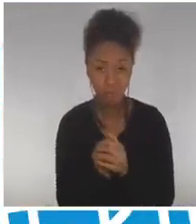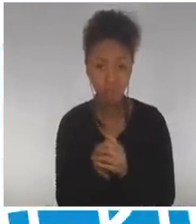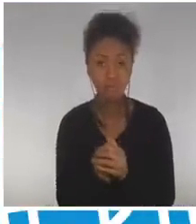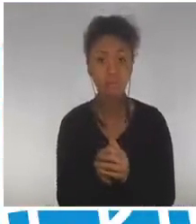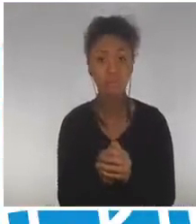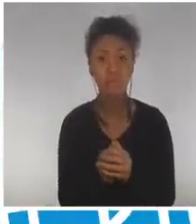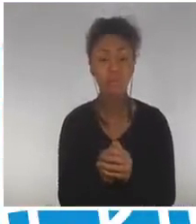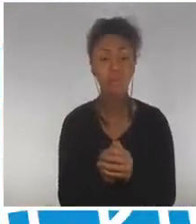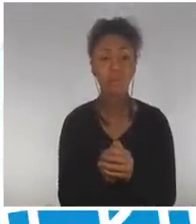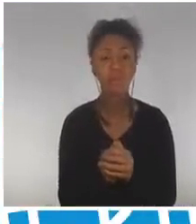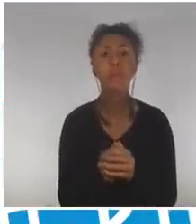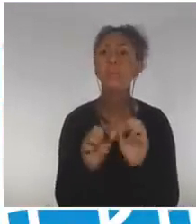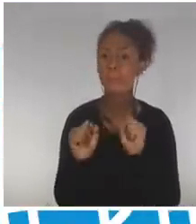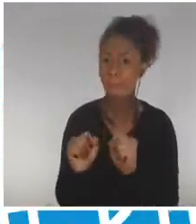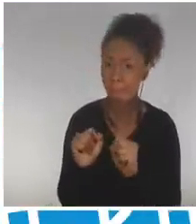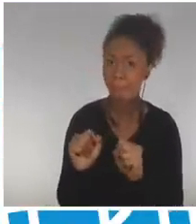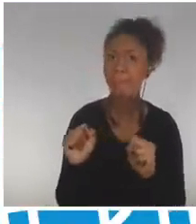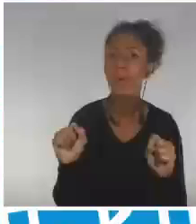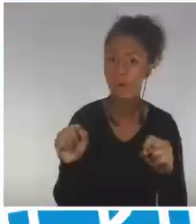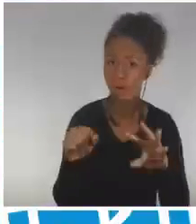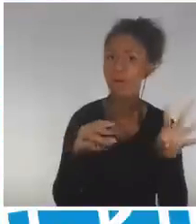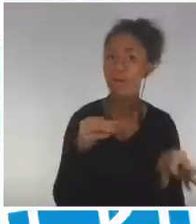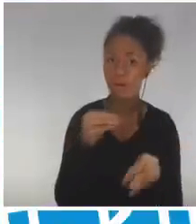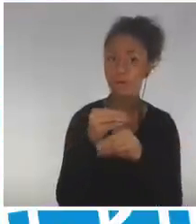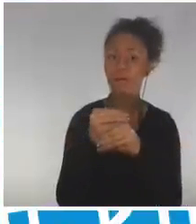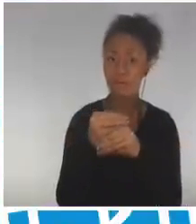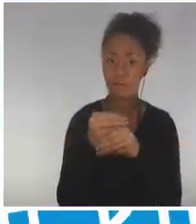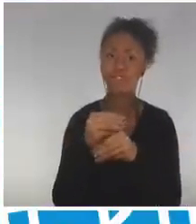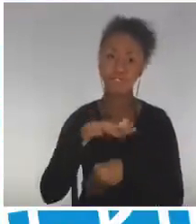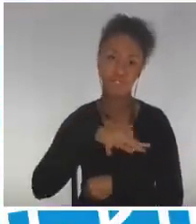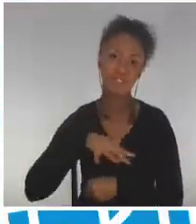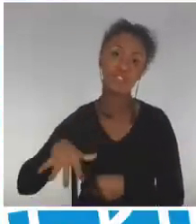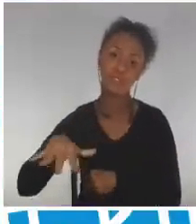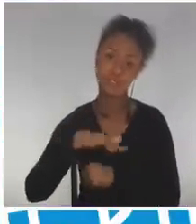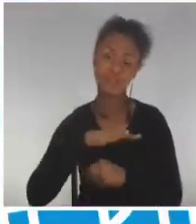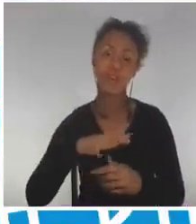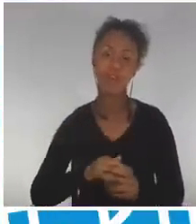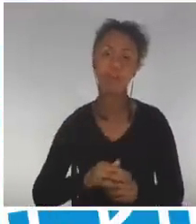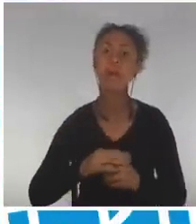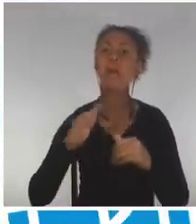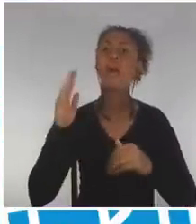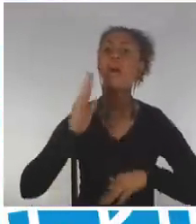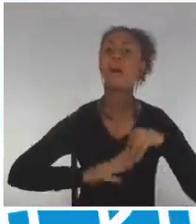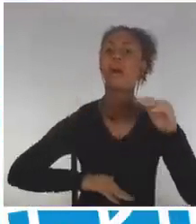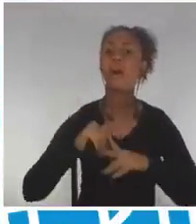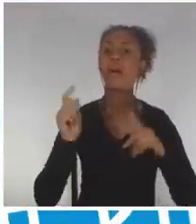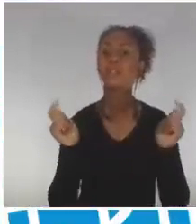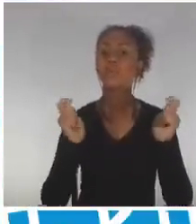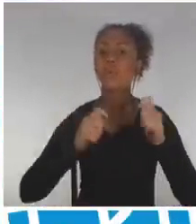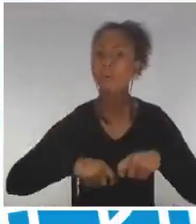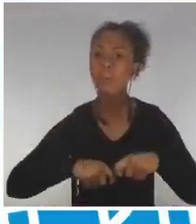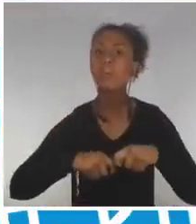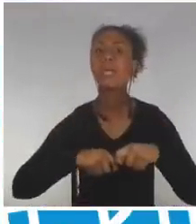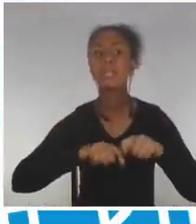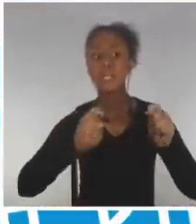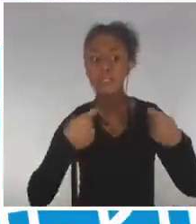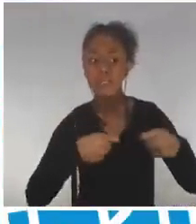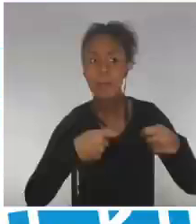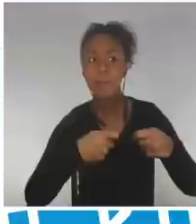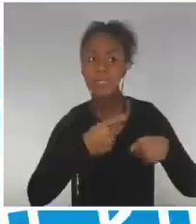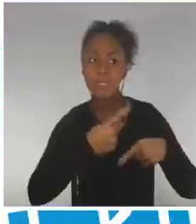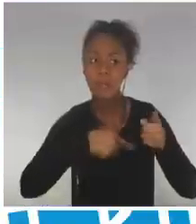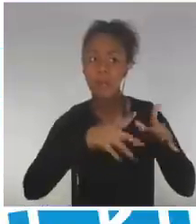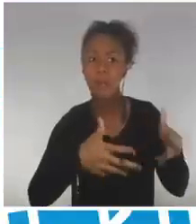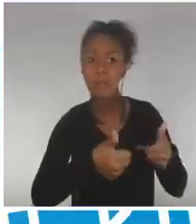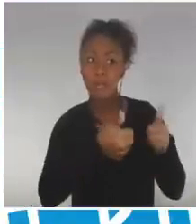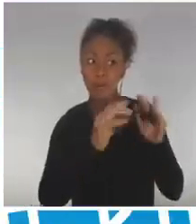pergunta. Pode complementar, que tem a geral. Quais as competências priorizar, quais os critérios